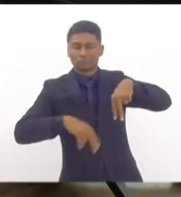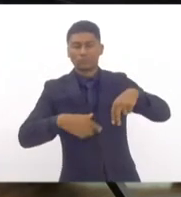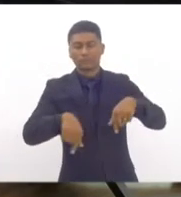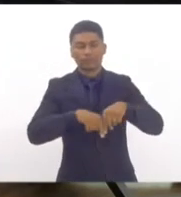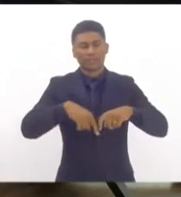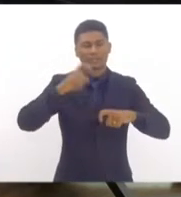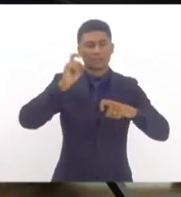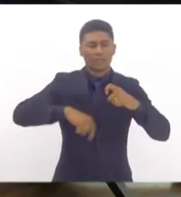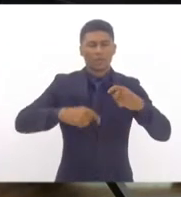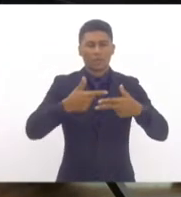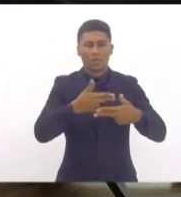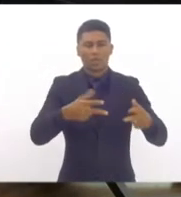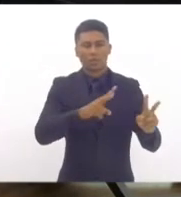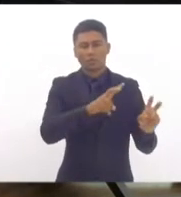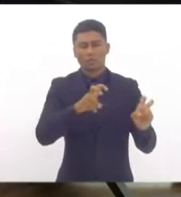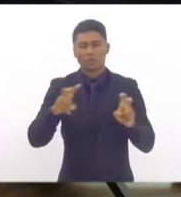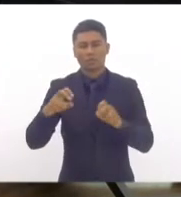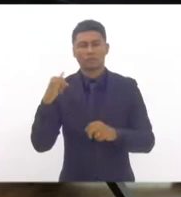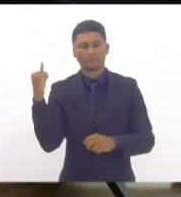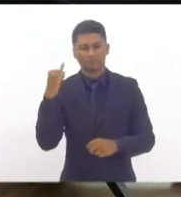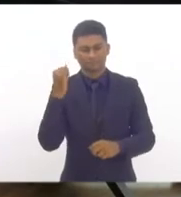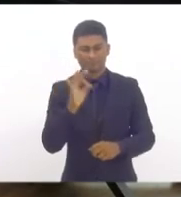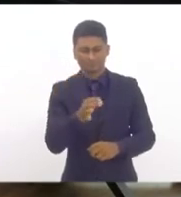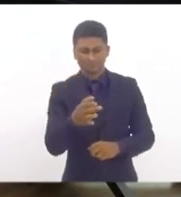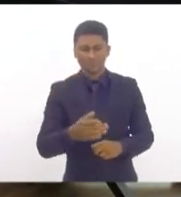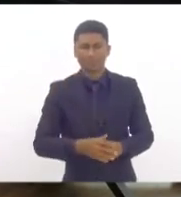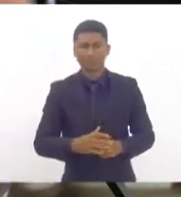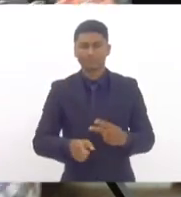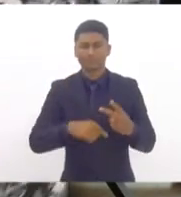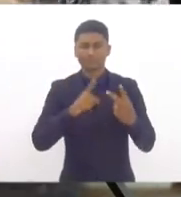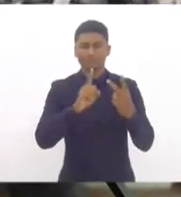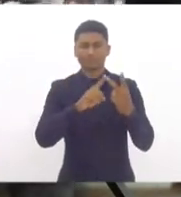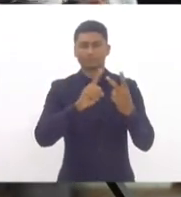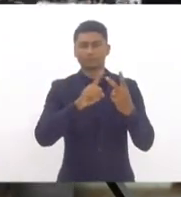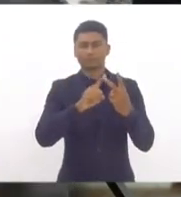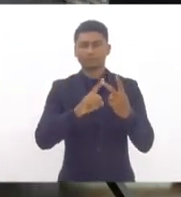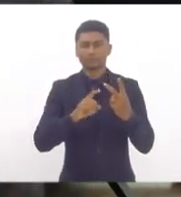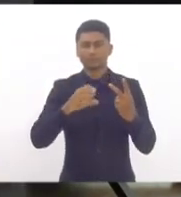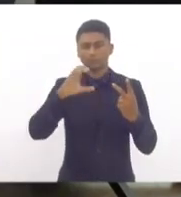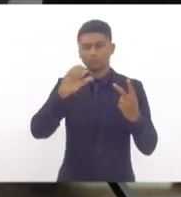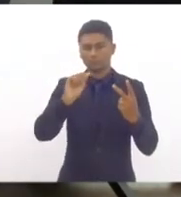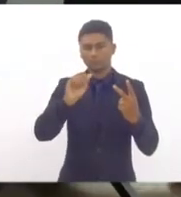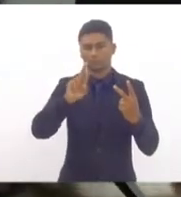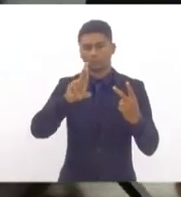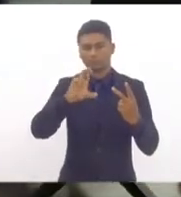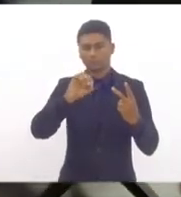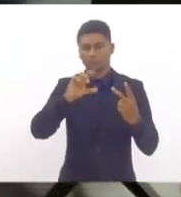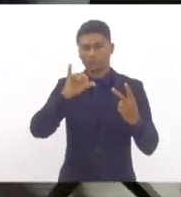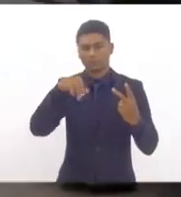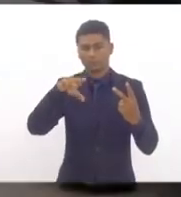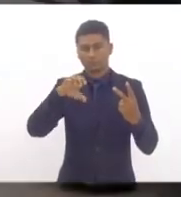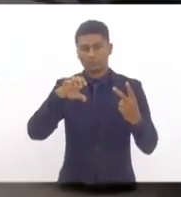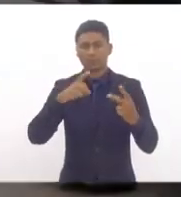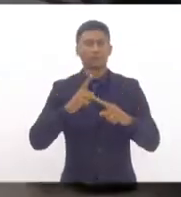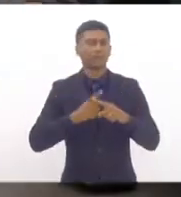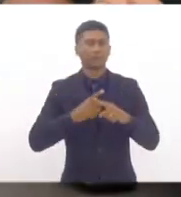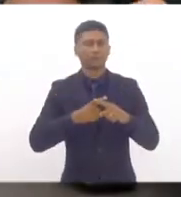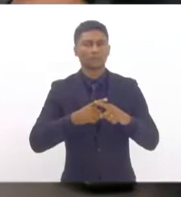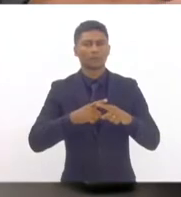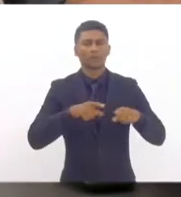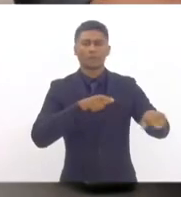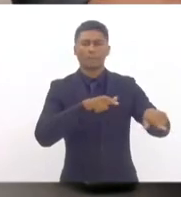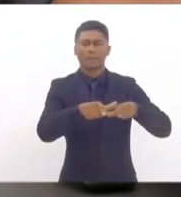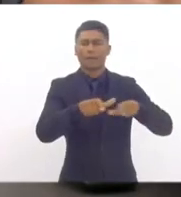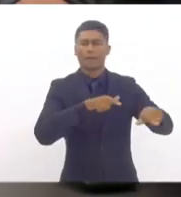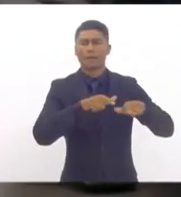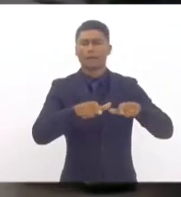enfim, temáticas muito importantes para o órgão. Nosso segundo voto é para a Caroline Cunha Faria, pelo seu trabalho ao longo dos